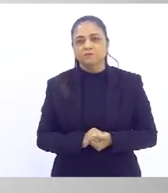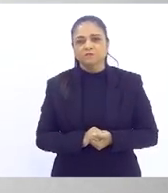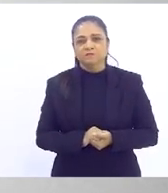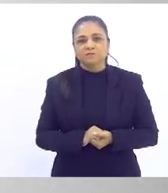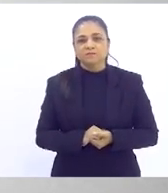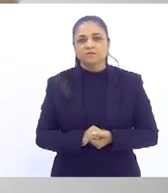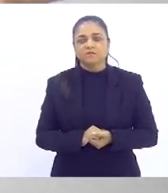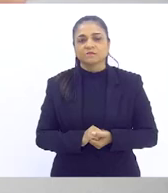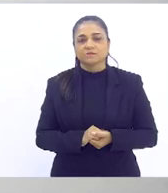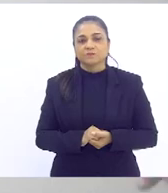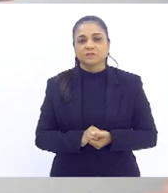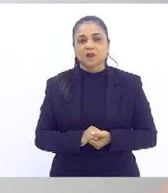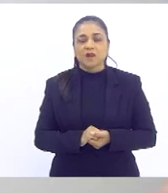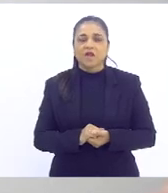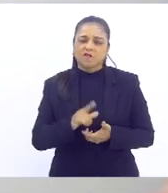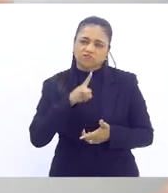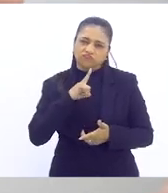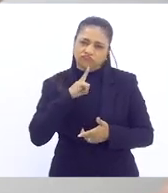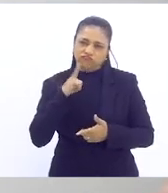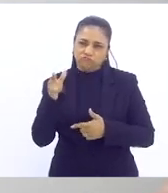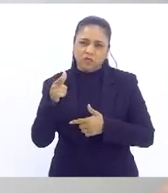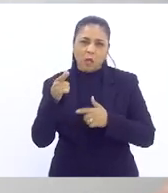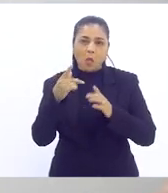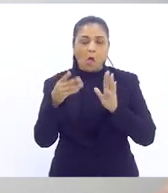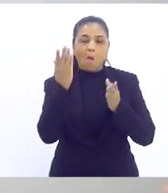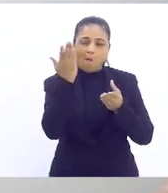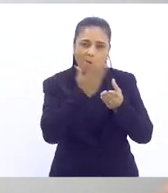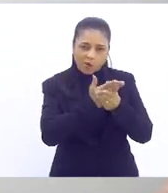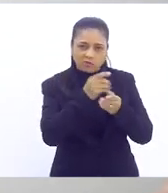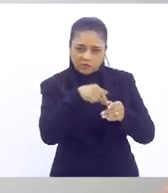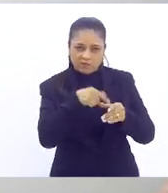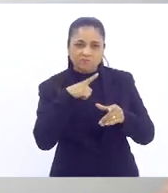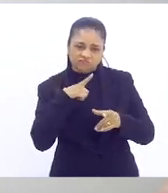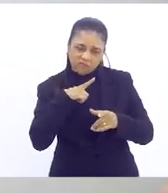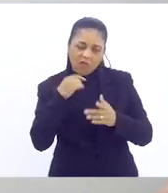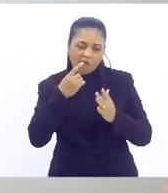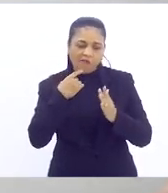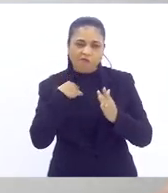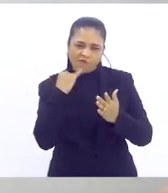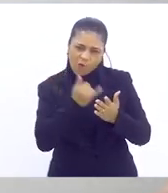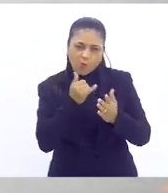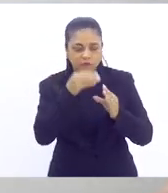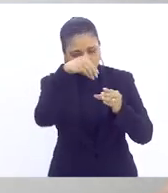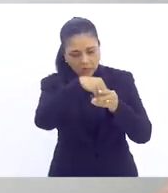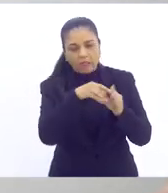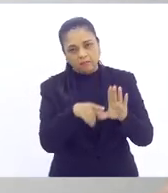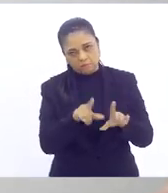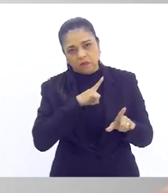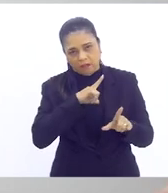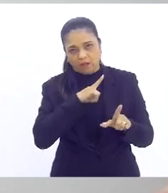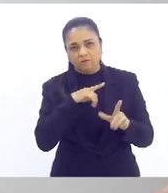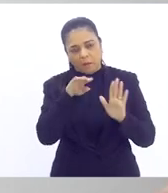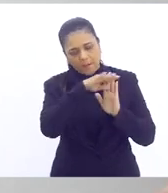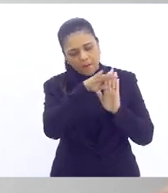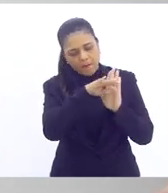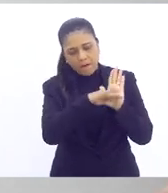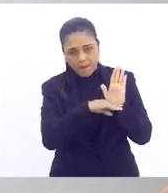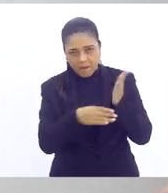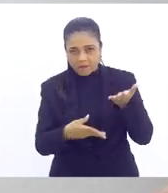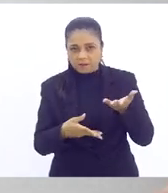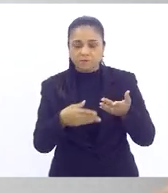bom mas o senhor tem um processo lá evidentemente se tivesse informação tá dentro dele mas eu queria só saber se